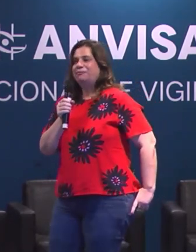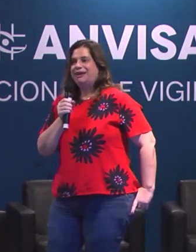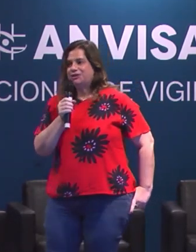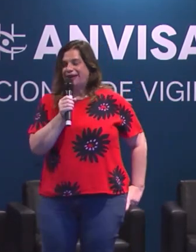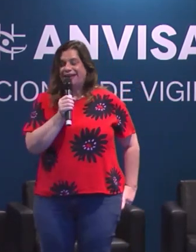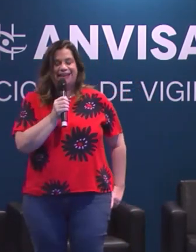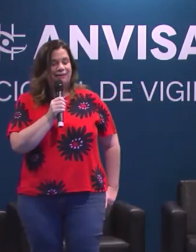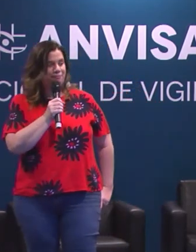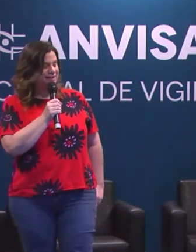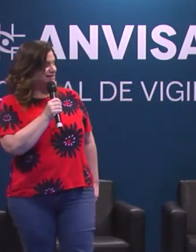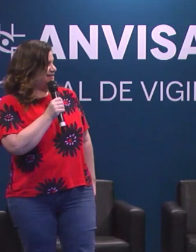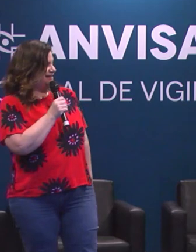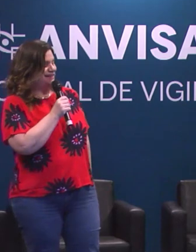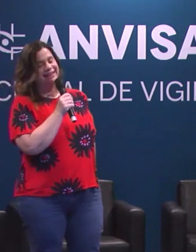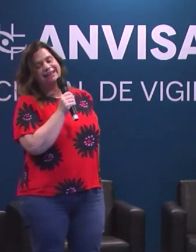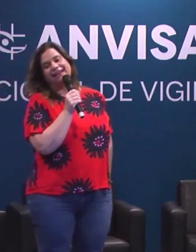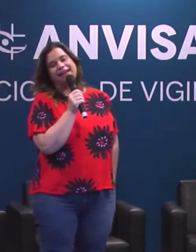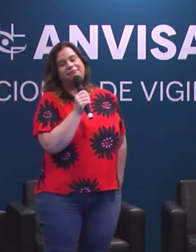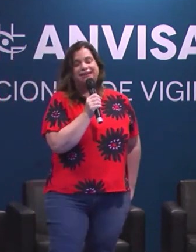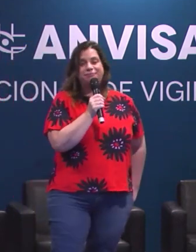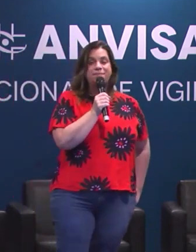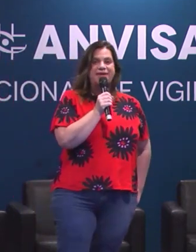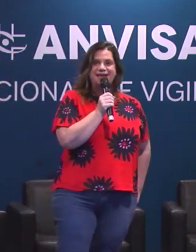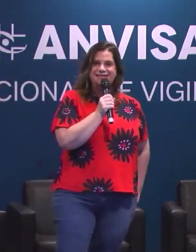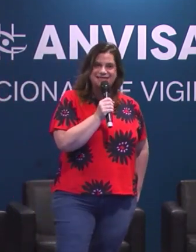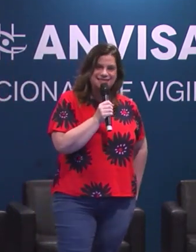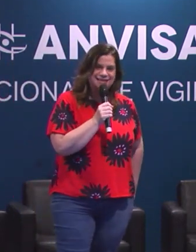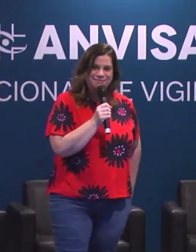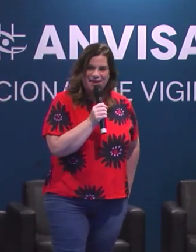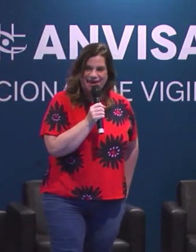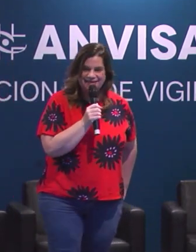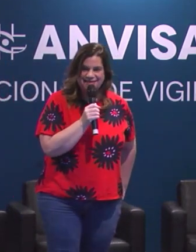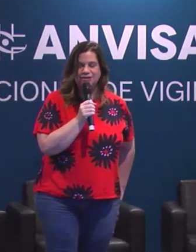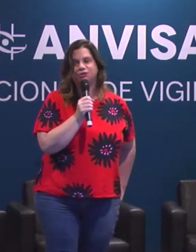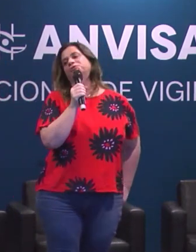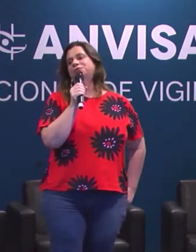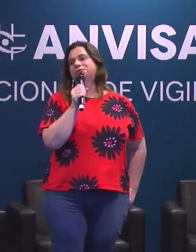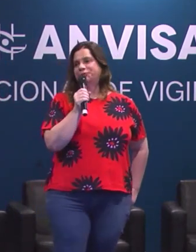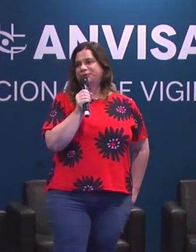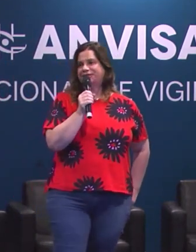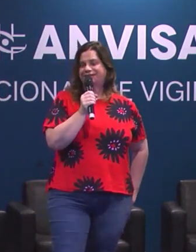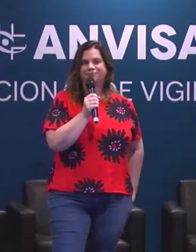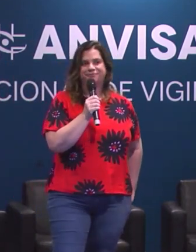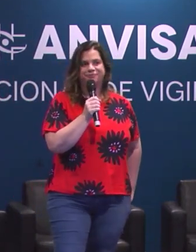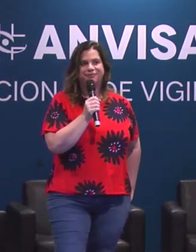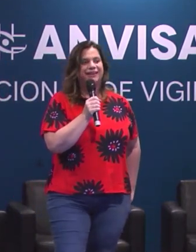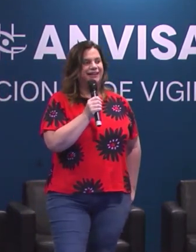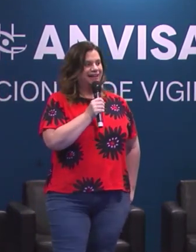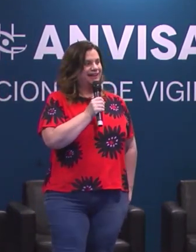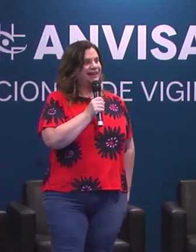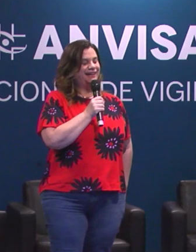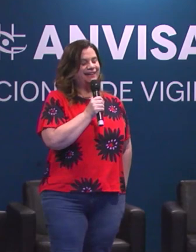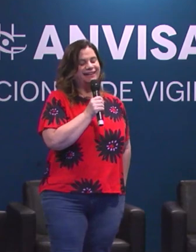Realmente é uma equipe, assim, uma equipe imensa, imensa, de 2 pessoas.